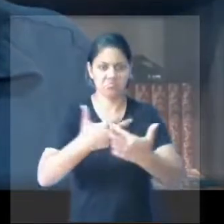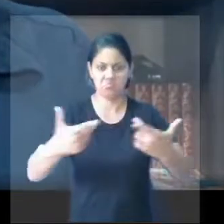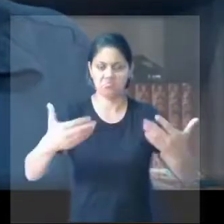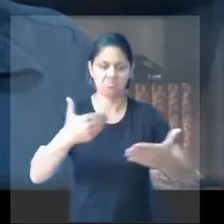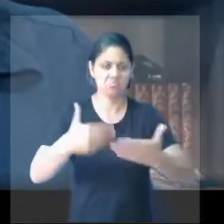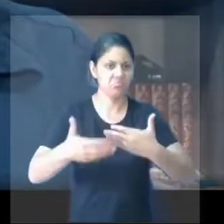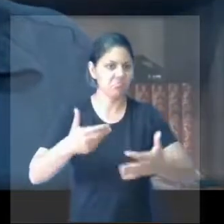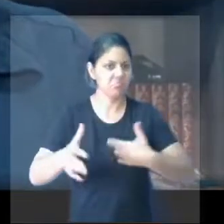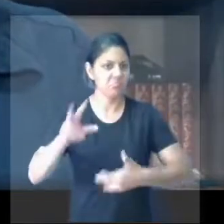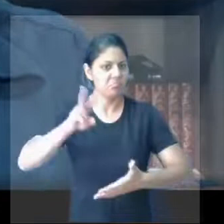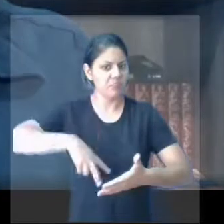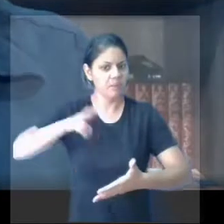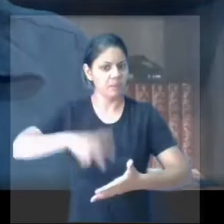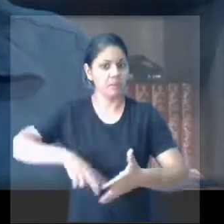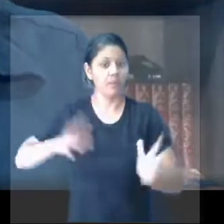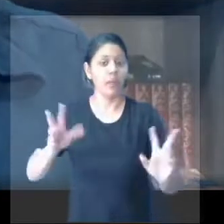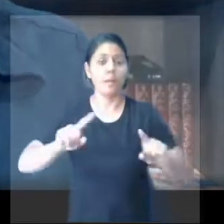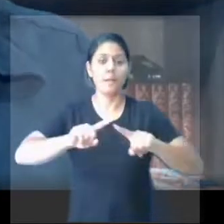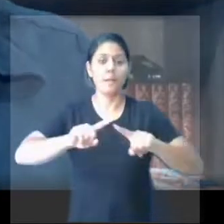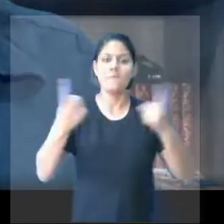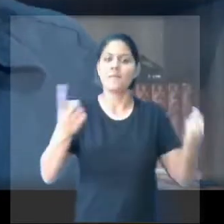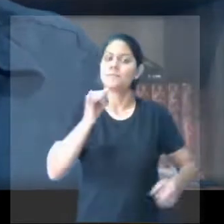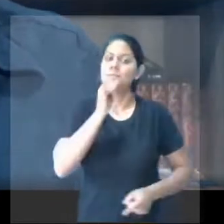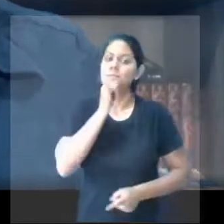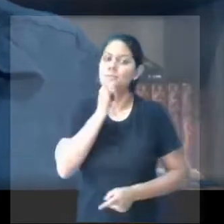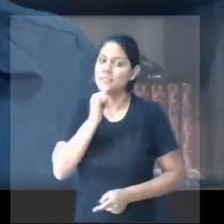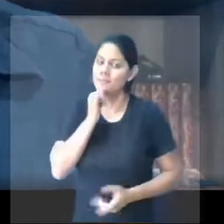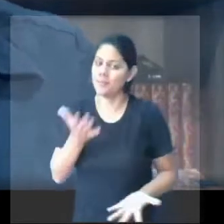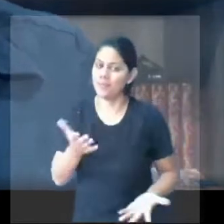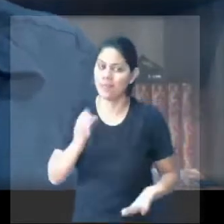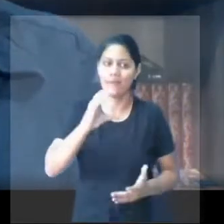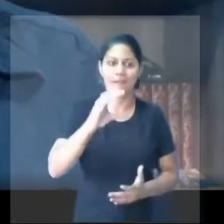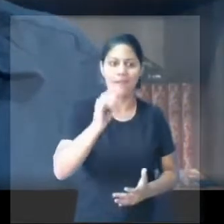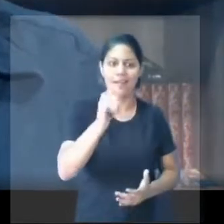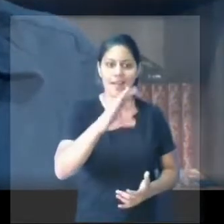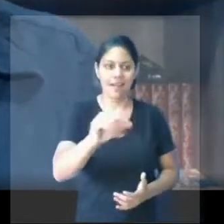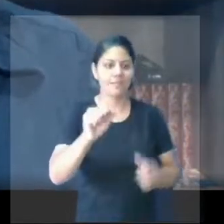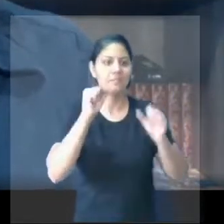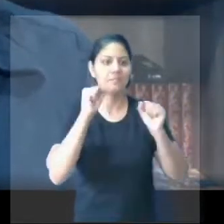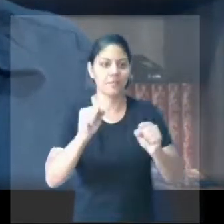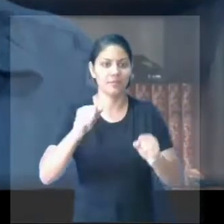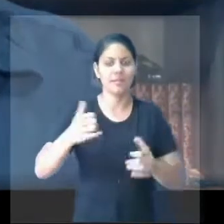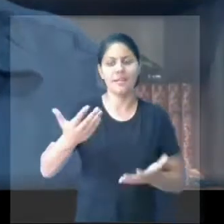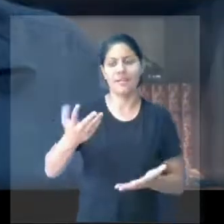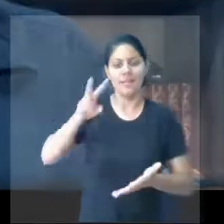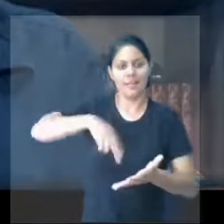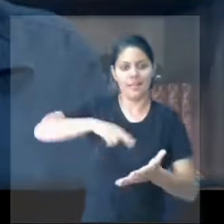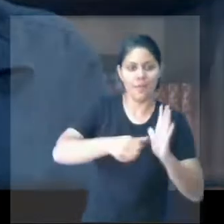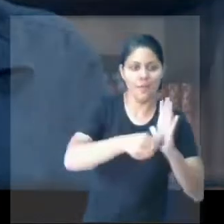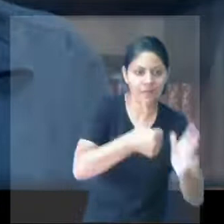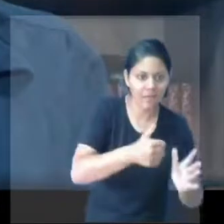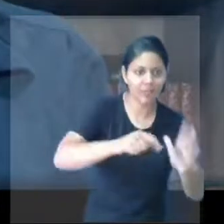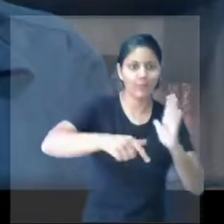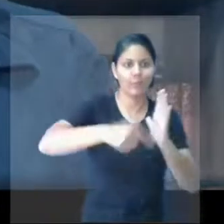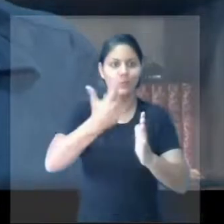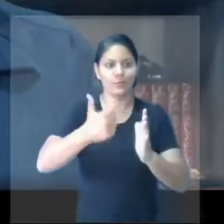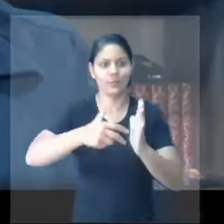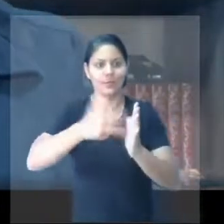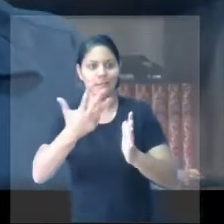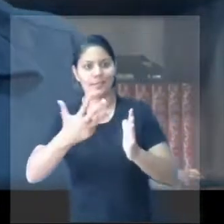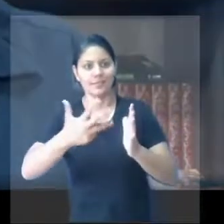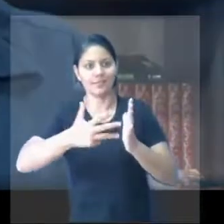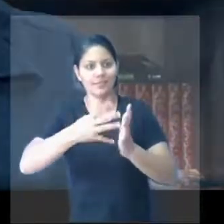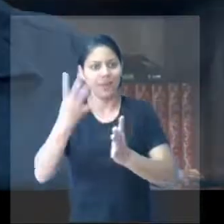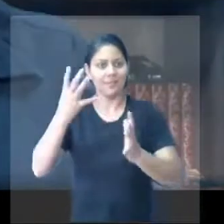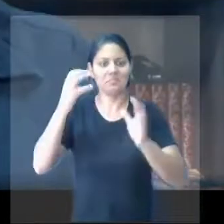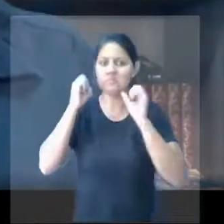relido. É diferente de uma obra que a gente conhece, que é mais recente, que ela basta apenas uma leitura. O clássico